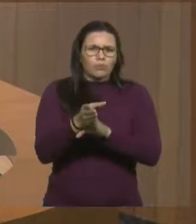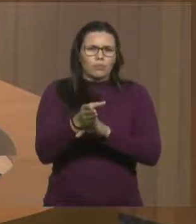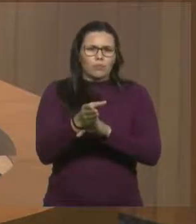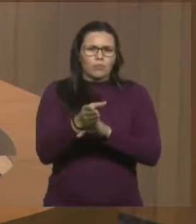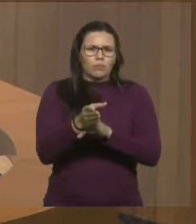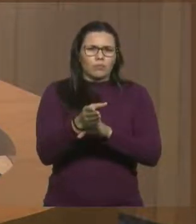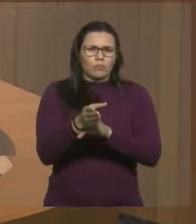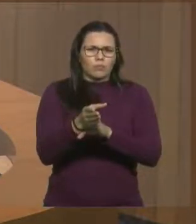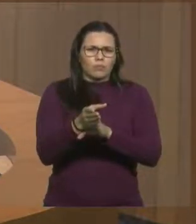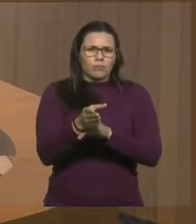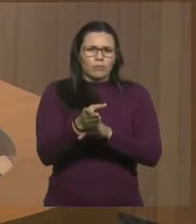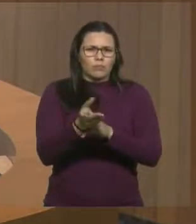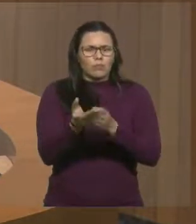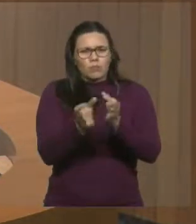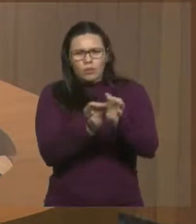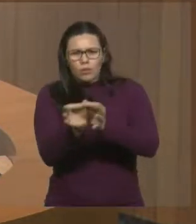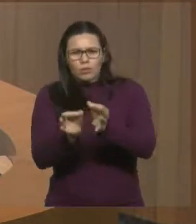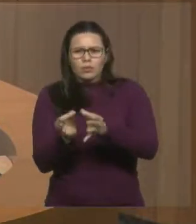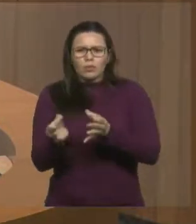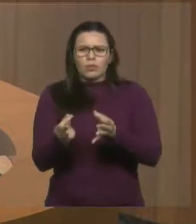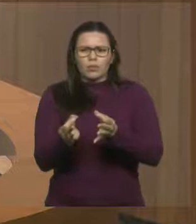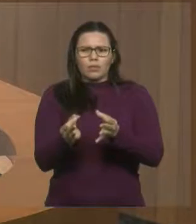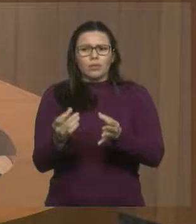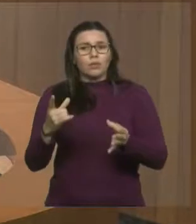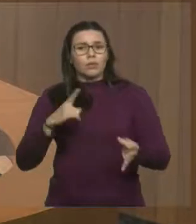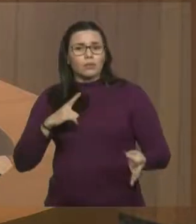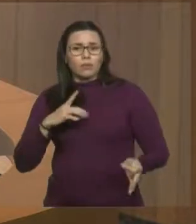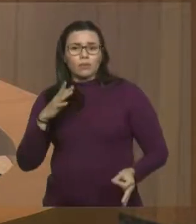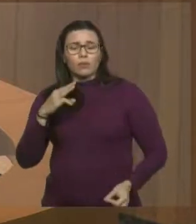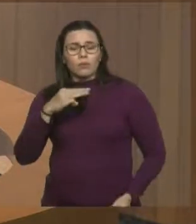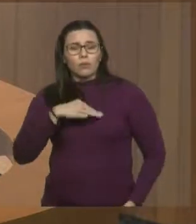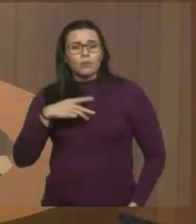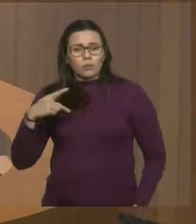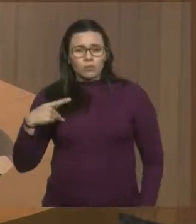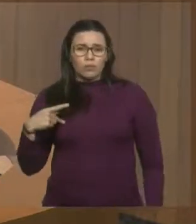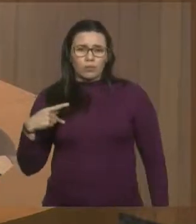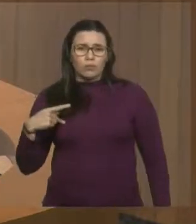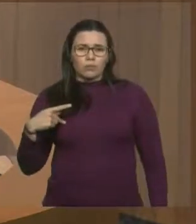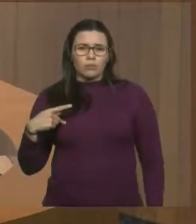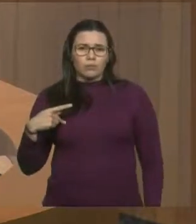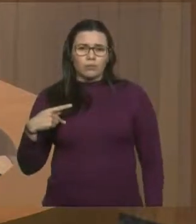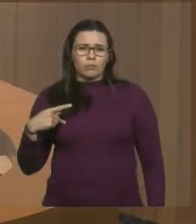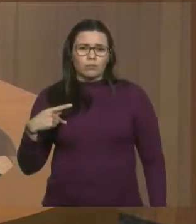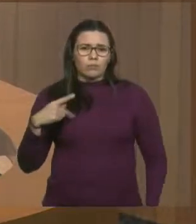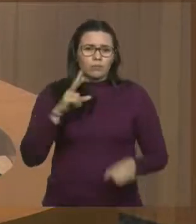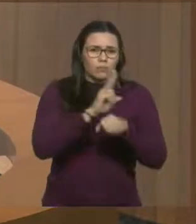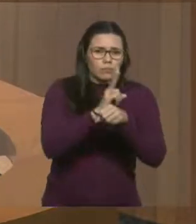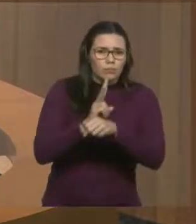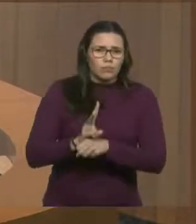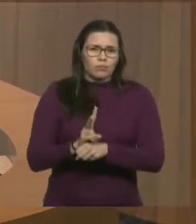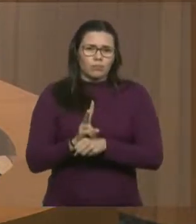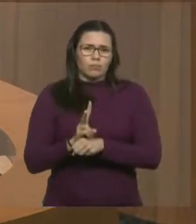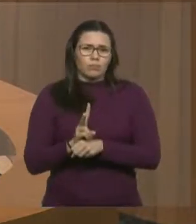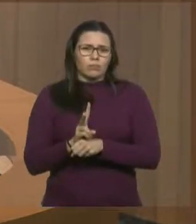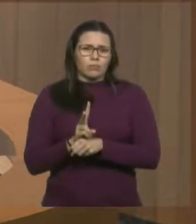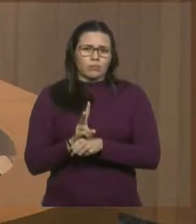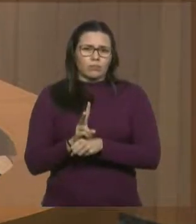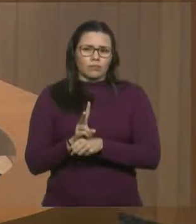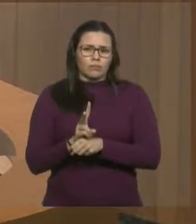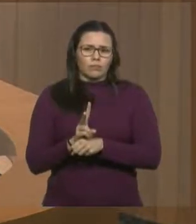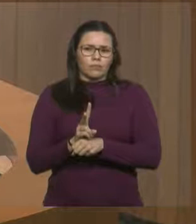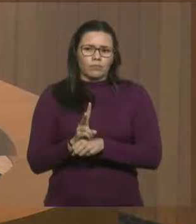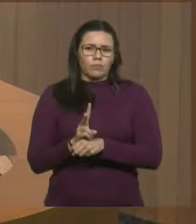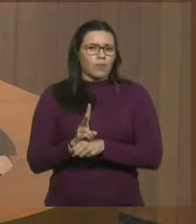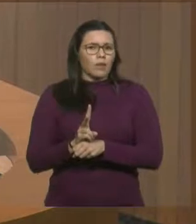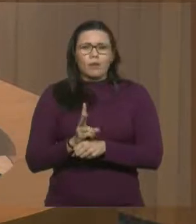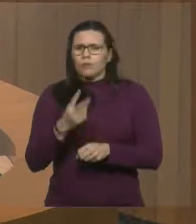vai acontecer? Você tem um Ministério Público com claro conflito de interesses. E isso tem gerado dificuldade,